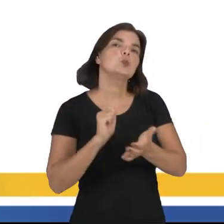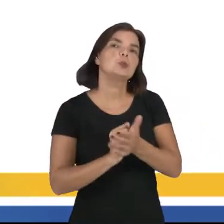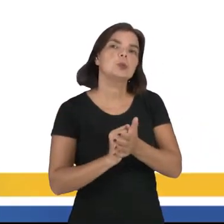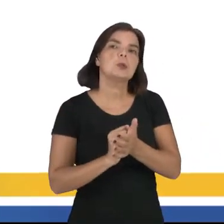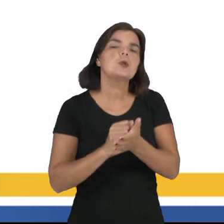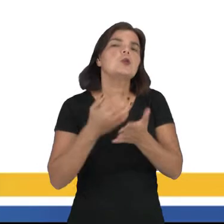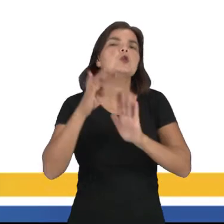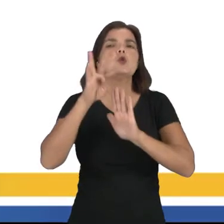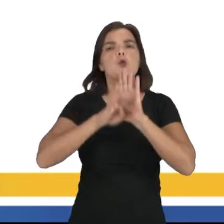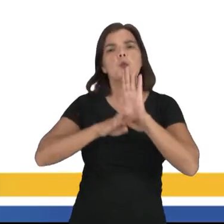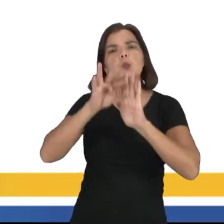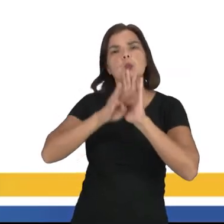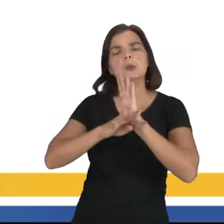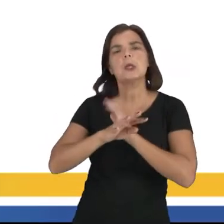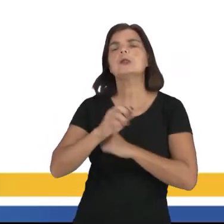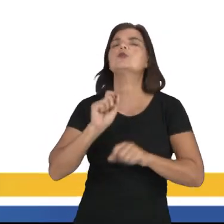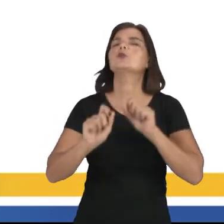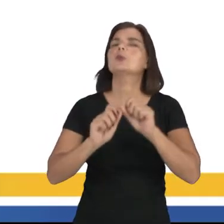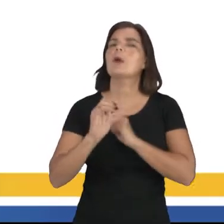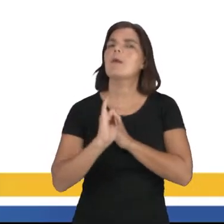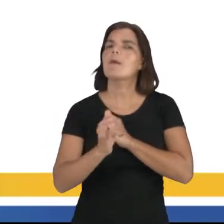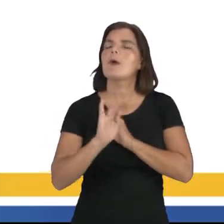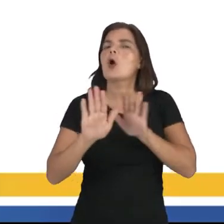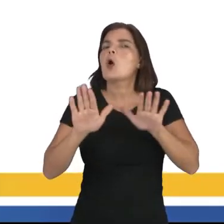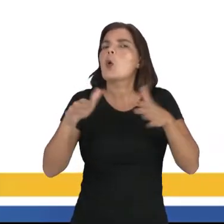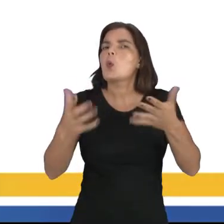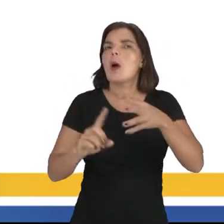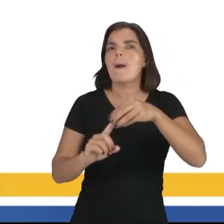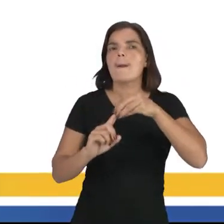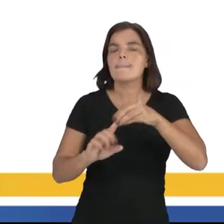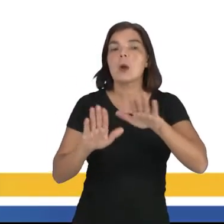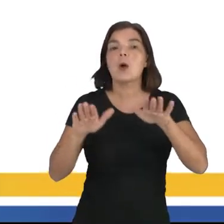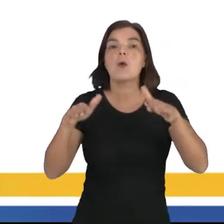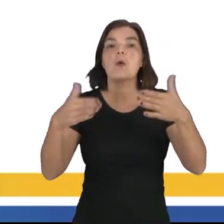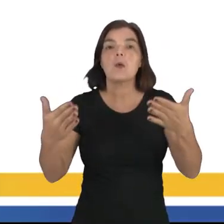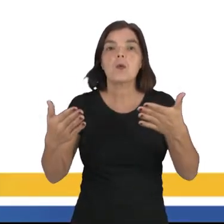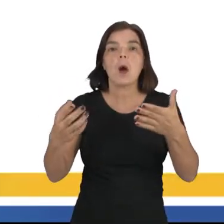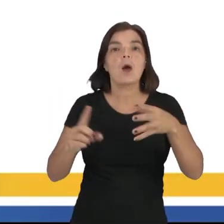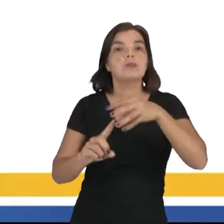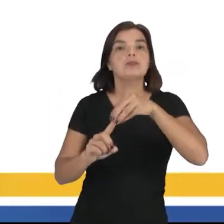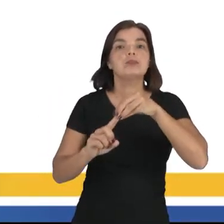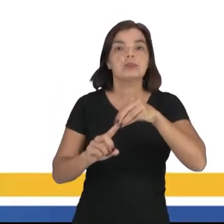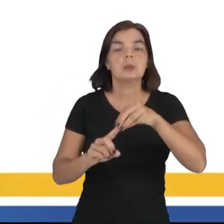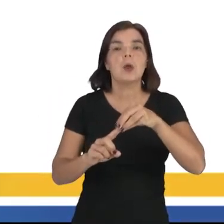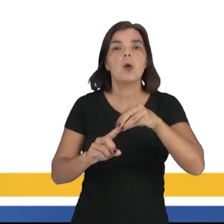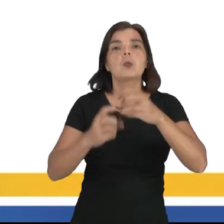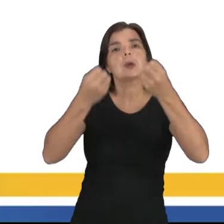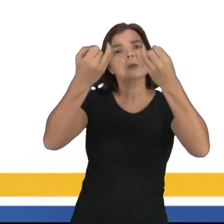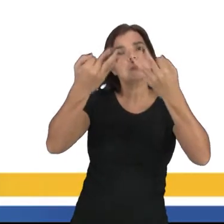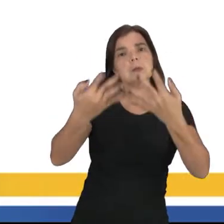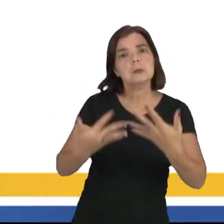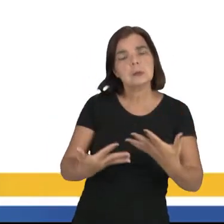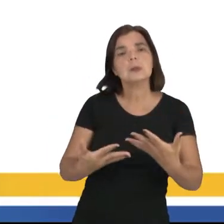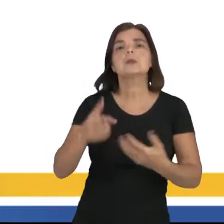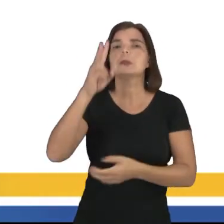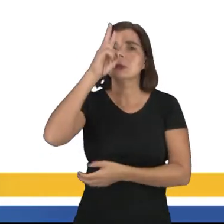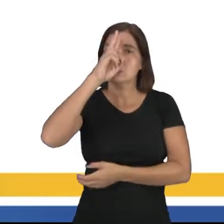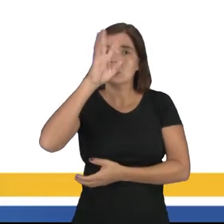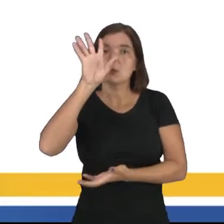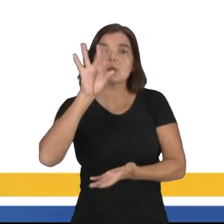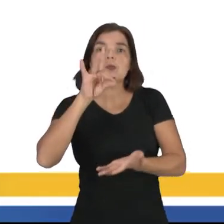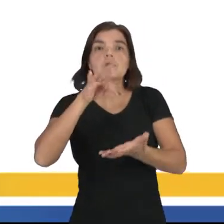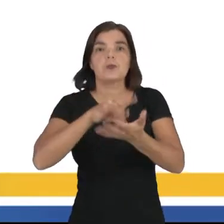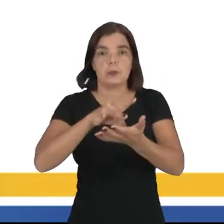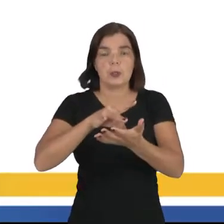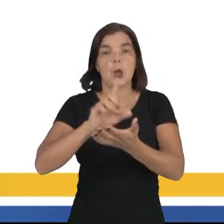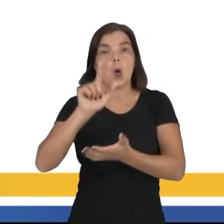interlocutor. E um texto narrativo? Qual é o objetivo? Qual a intencionalidade? Relatar, contar histórias